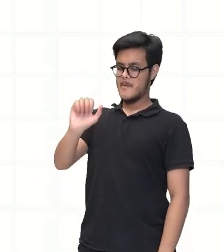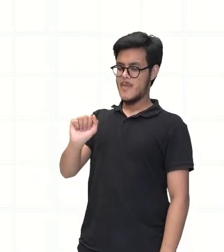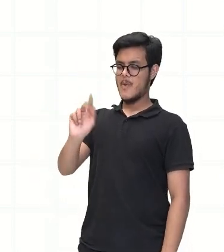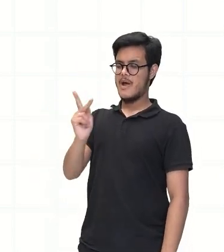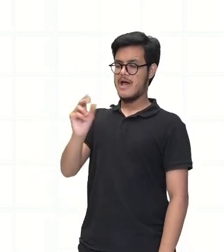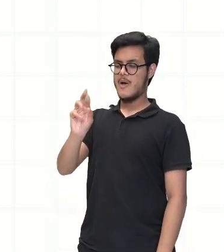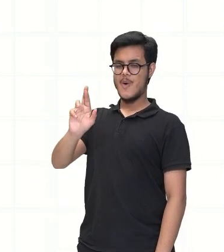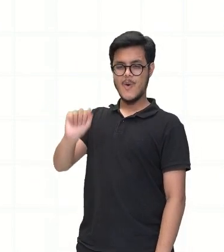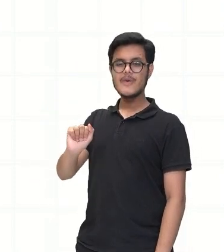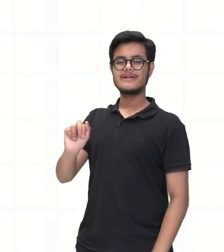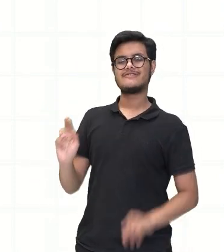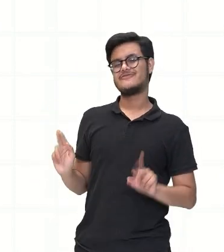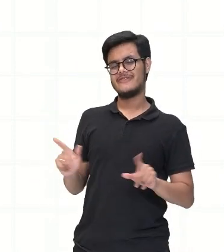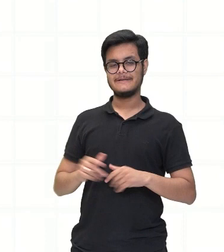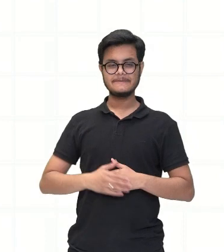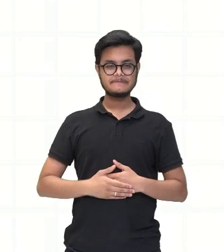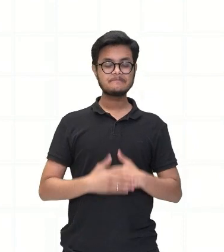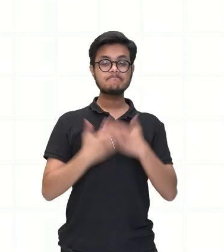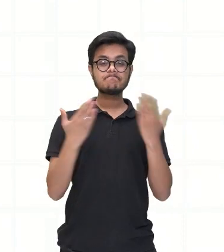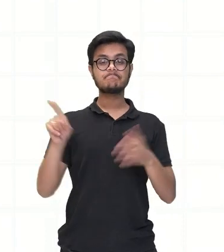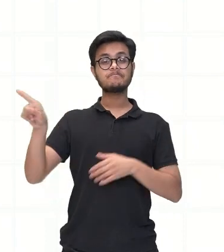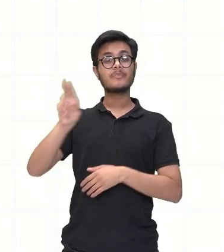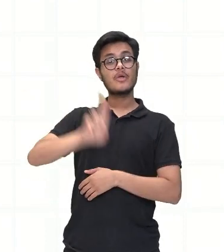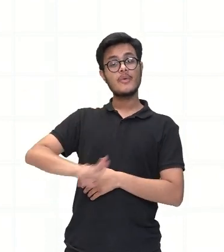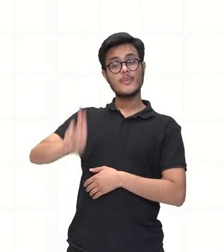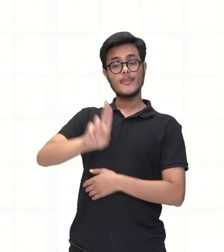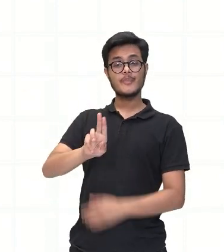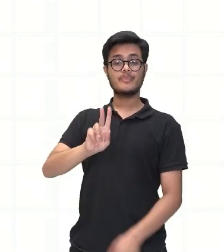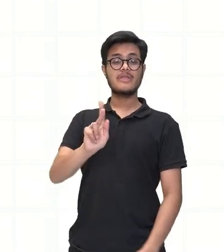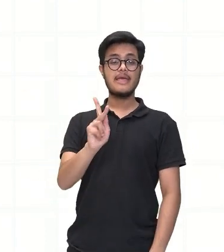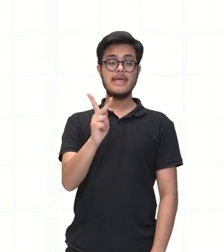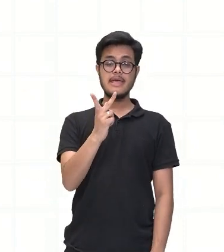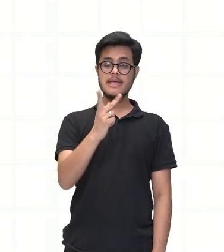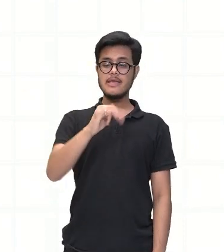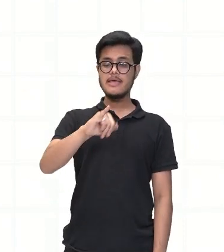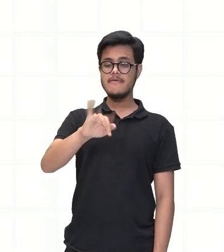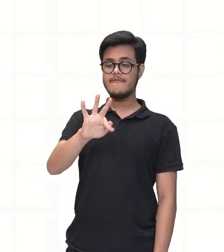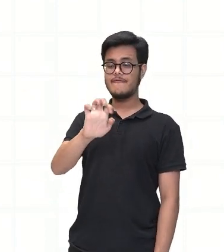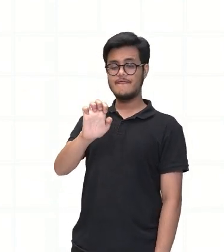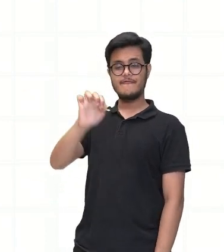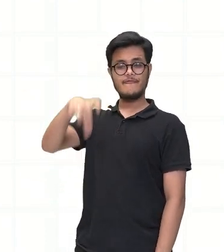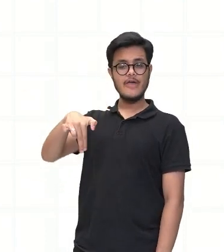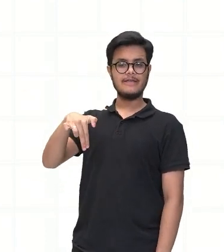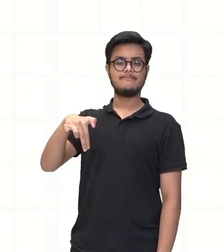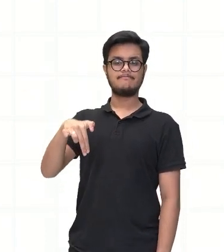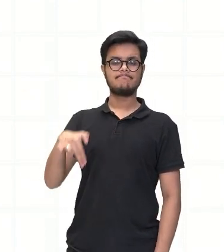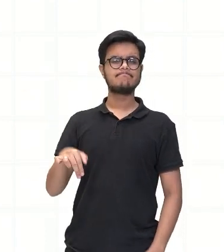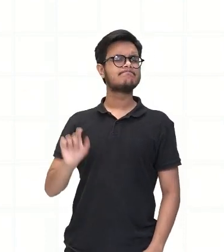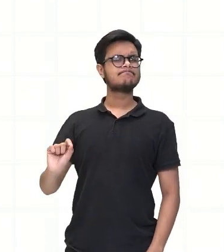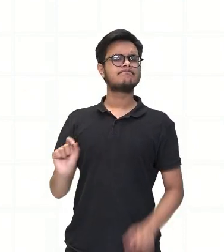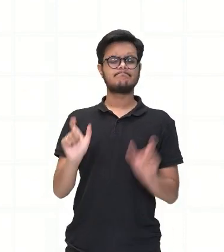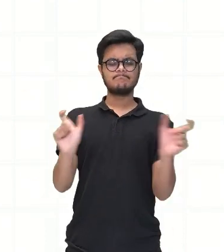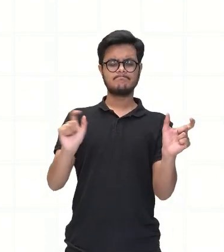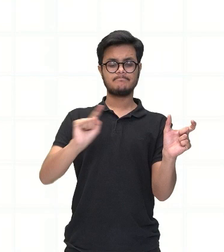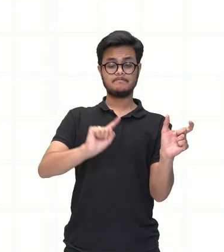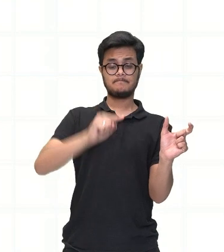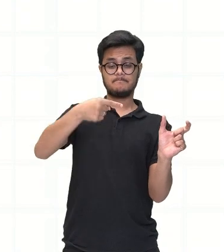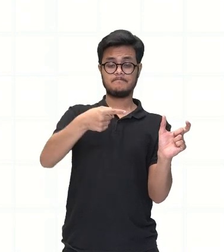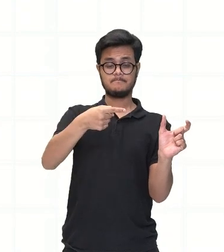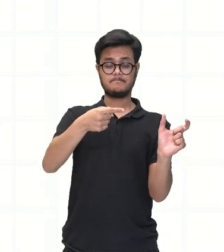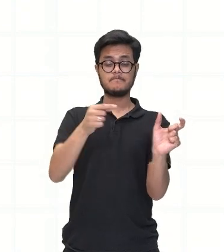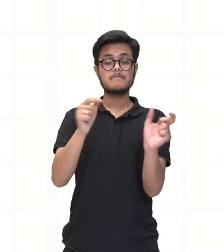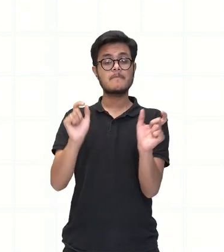Vamos lá. Então, temos aqui mais informações. Olha só, aqui, ó. Vamos falar sobre o hífen agora? O